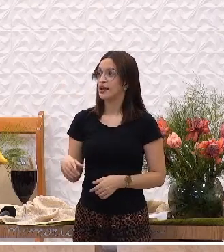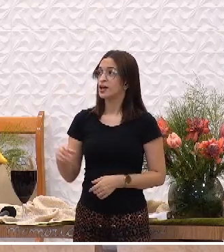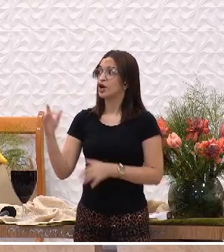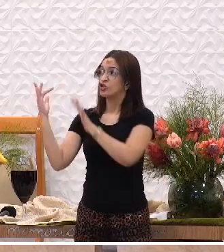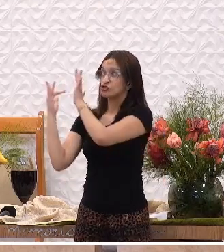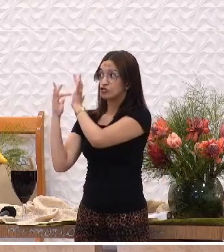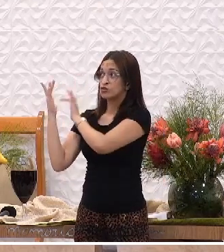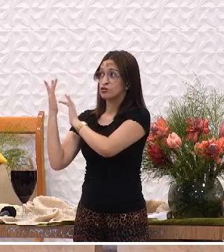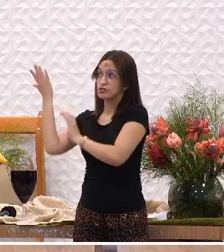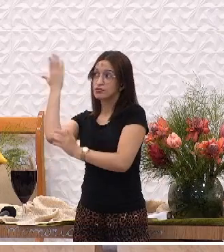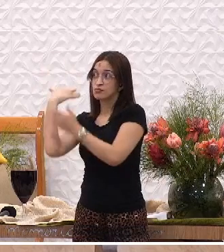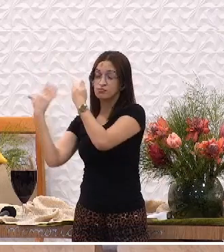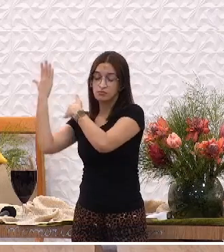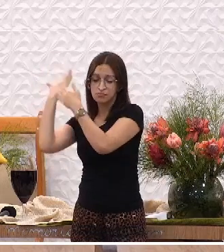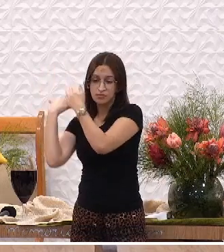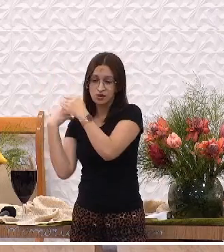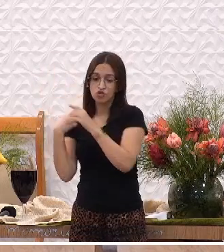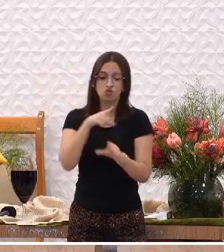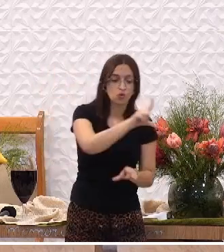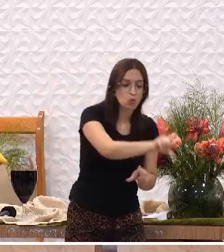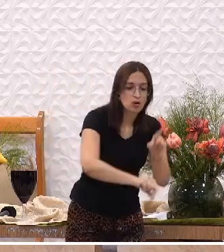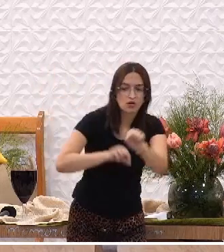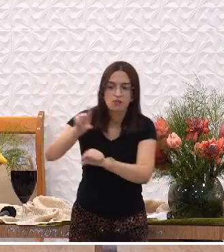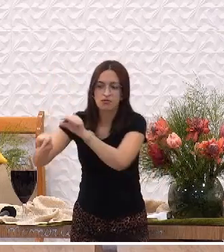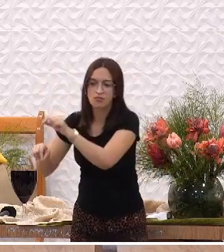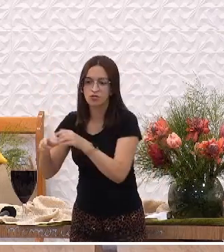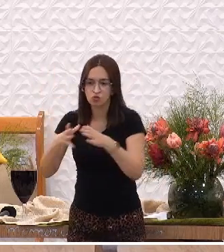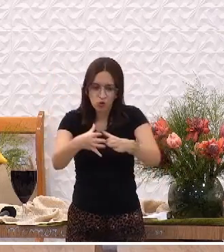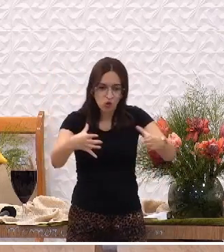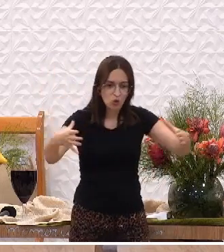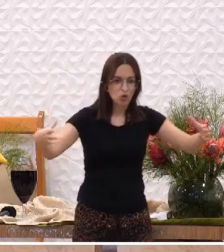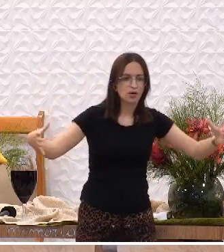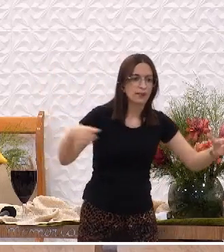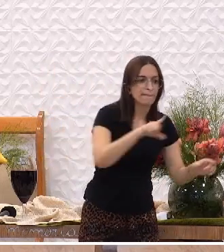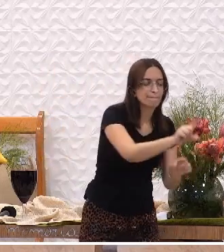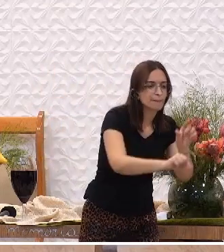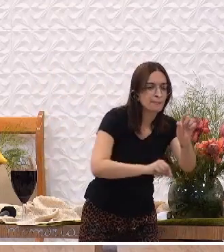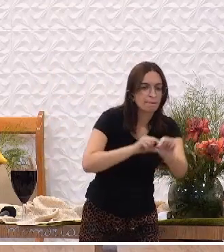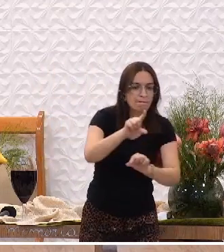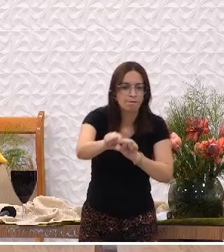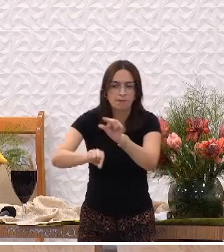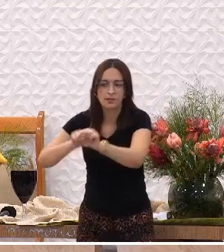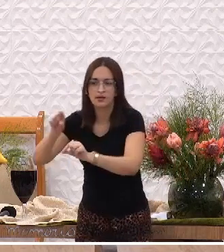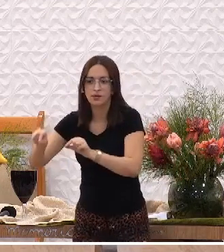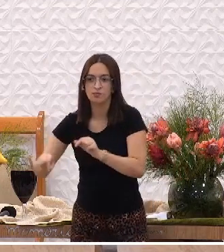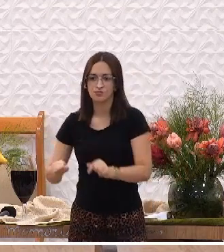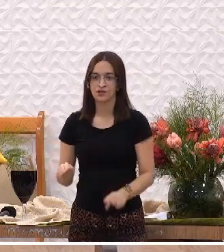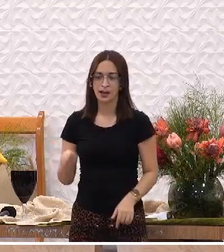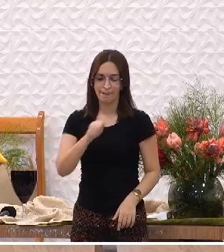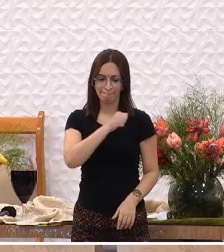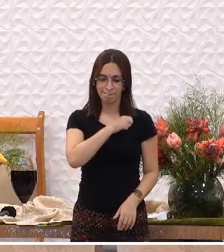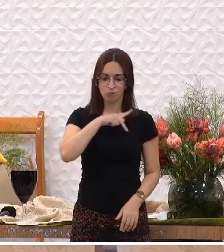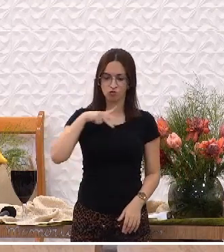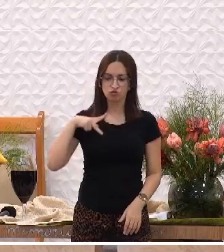que escolheu os apóstolos, foi Jesus que deu as ordens aos apóstolos sobre o que eles deveriam fazer, foi Jesus que instituiu a ceia e o